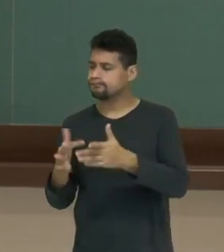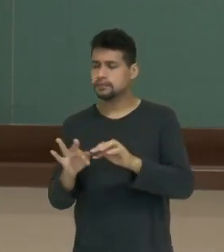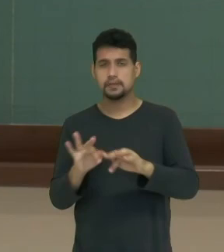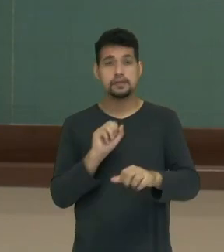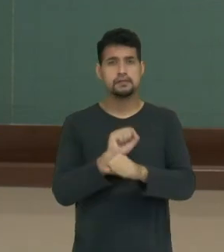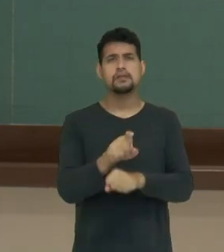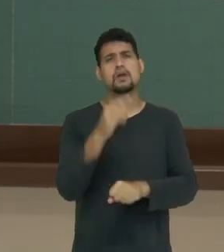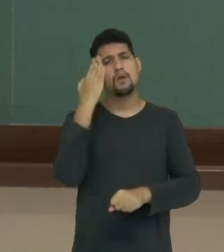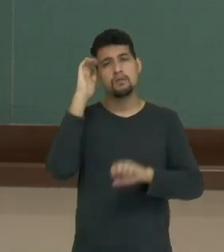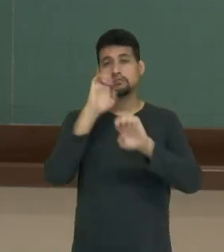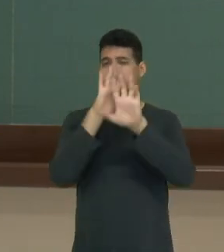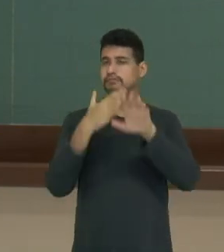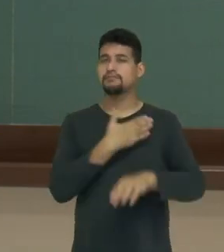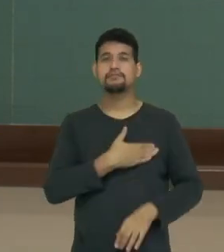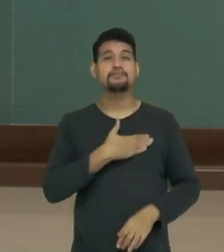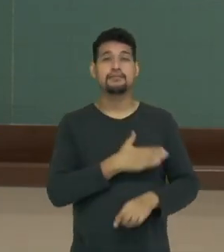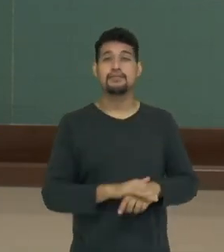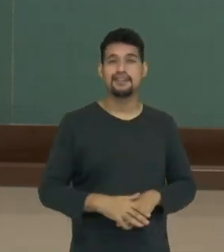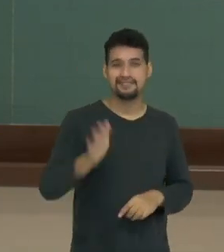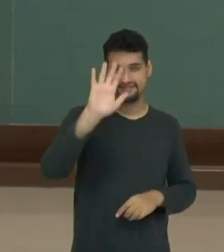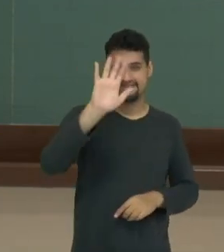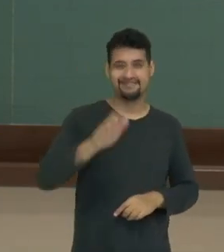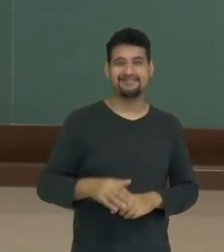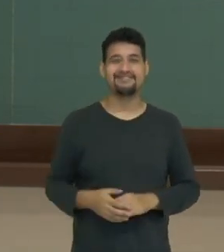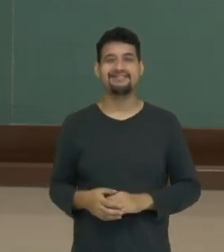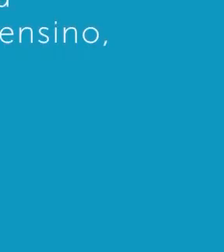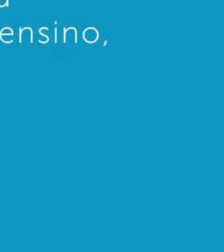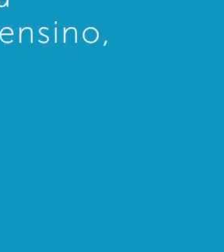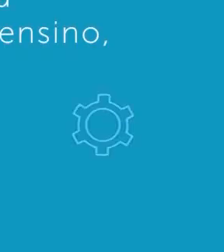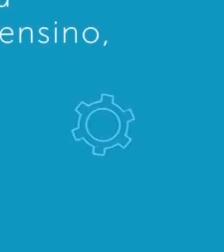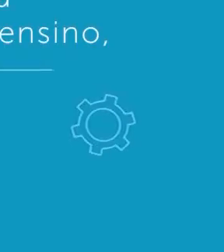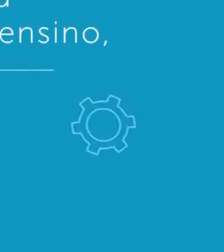Espero que vocês tenham gostado e até breve!